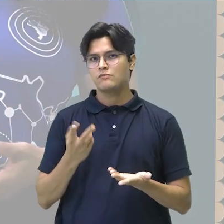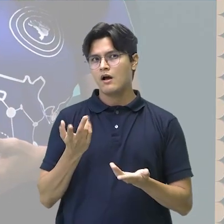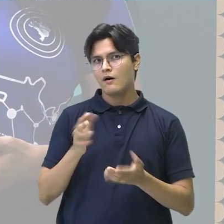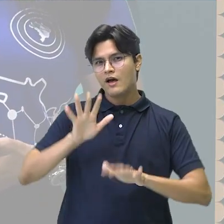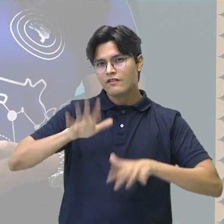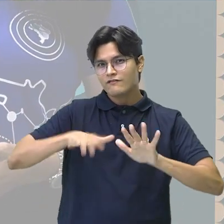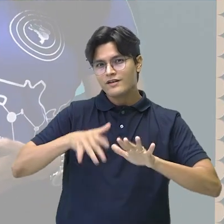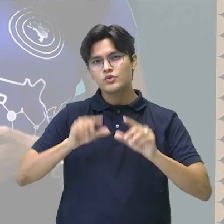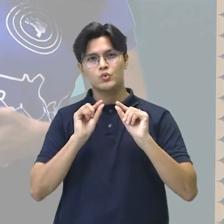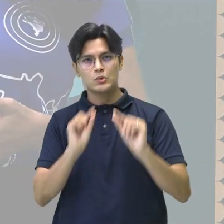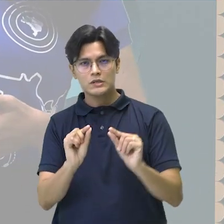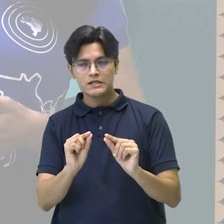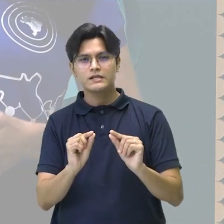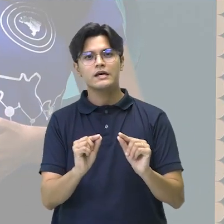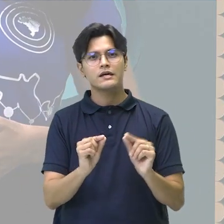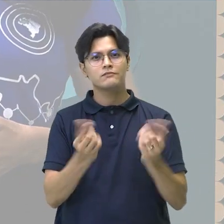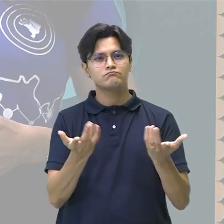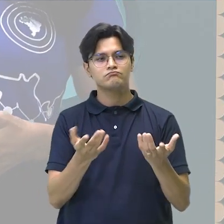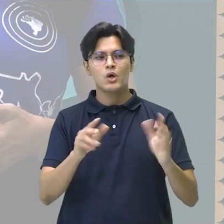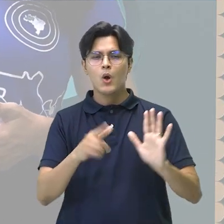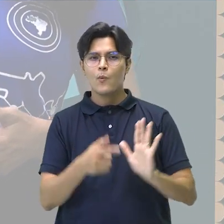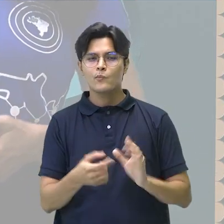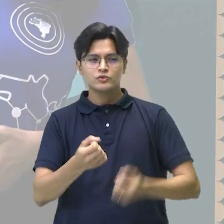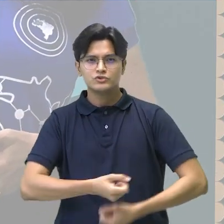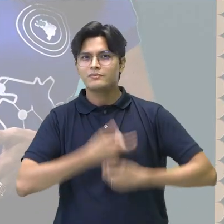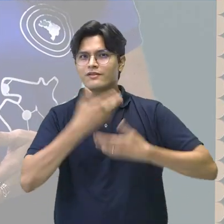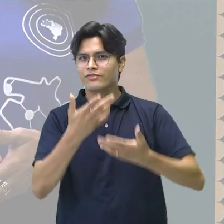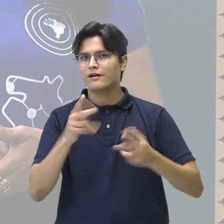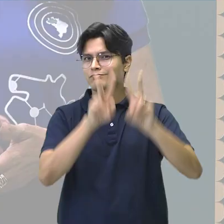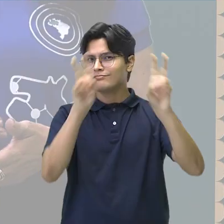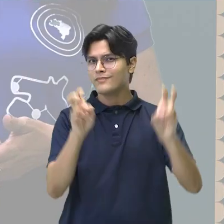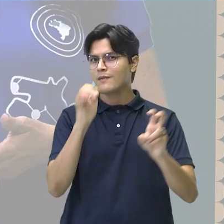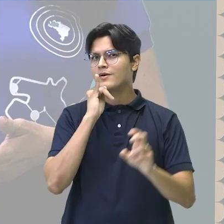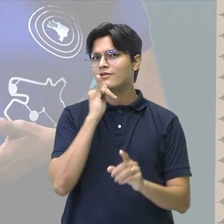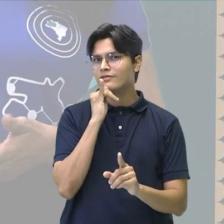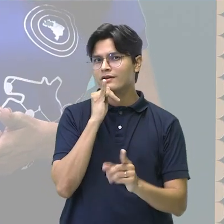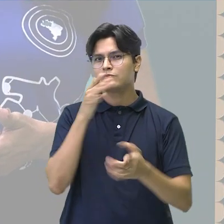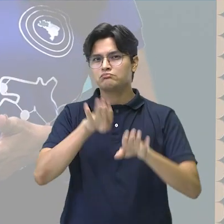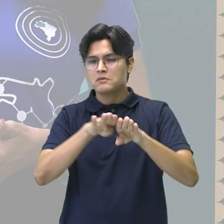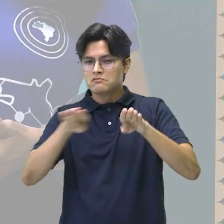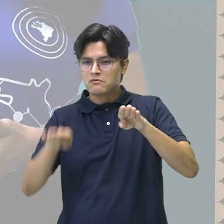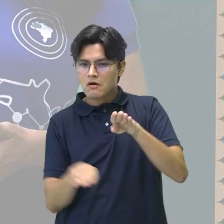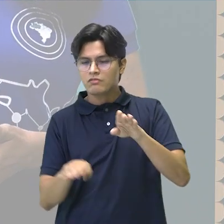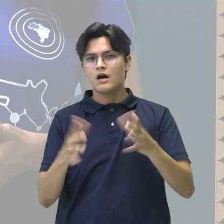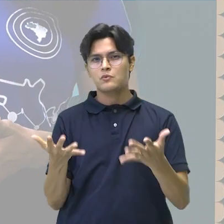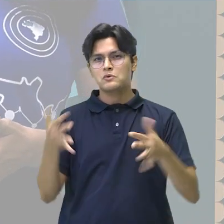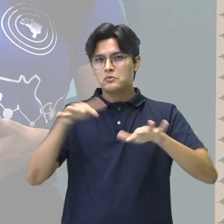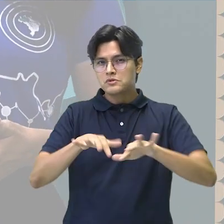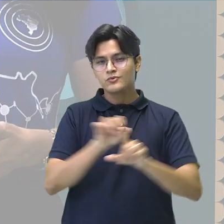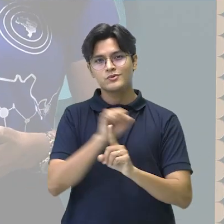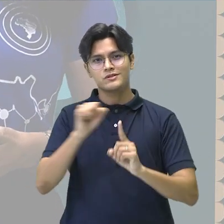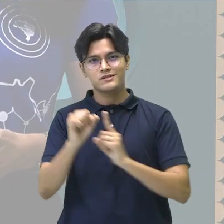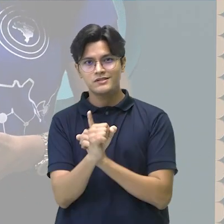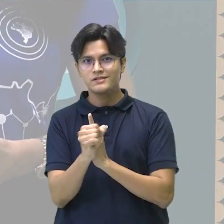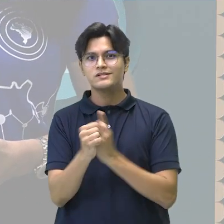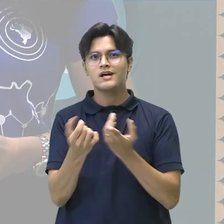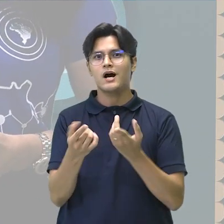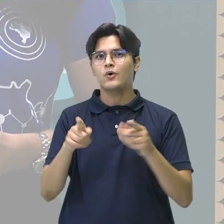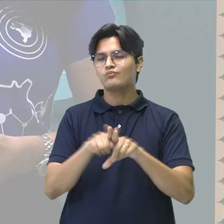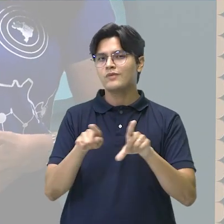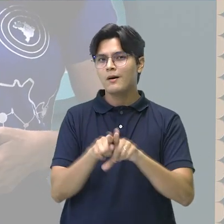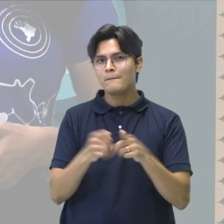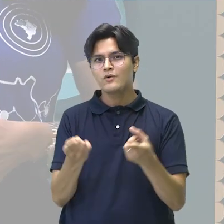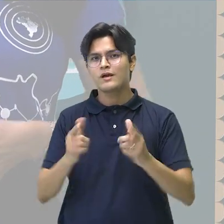como identidade, memória, meio ambiente, desigualdade, inclusão social ou